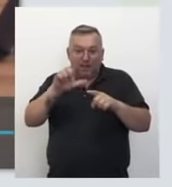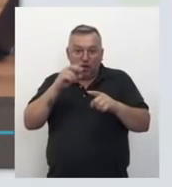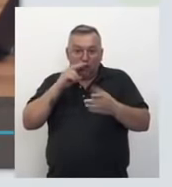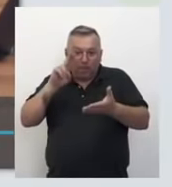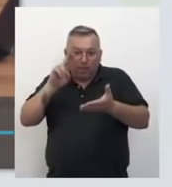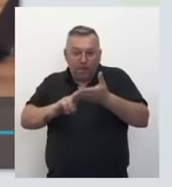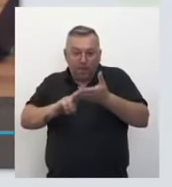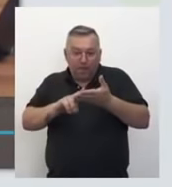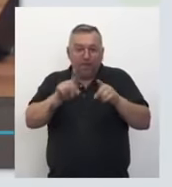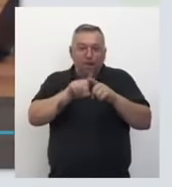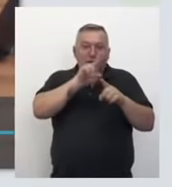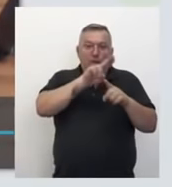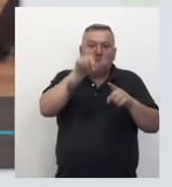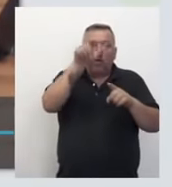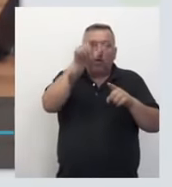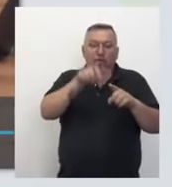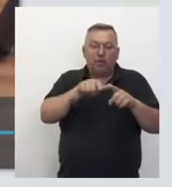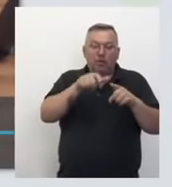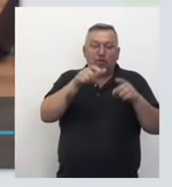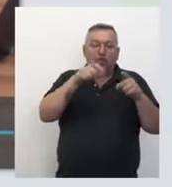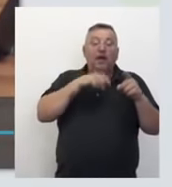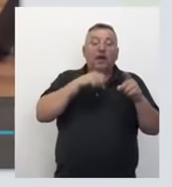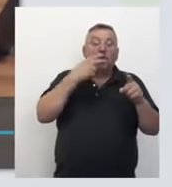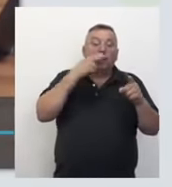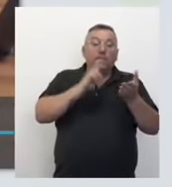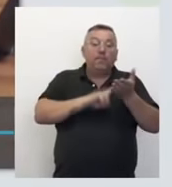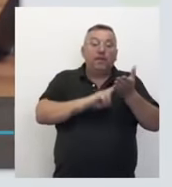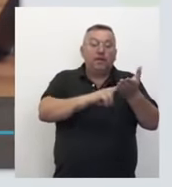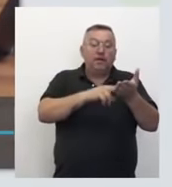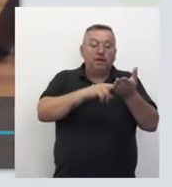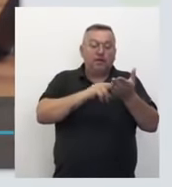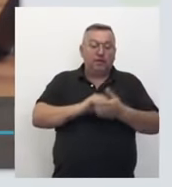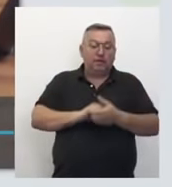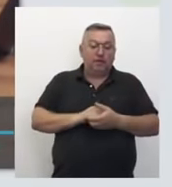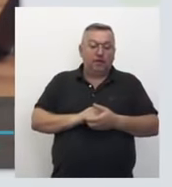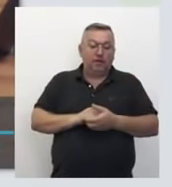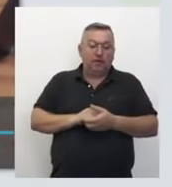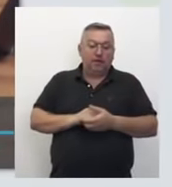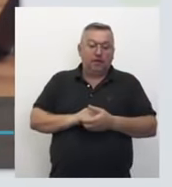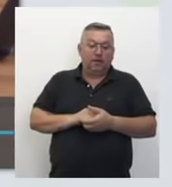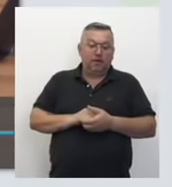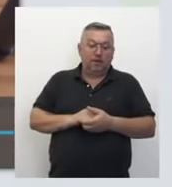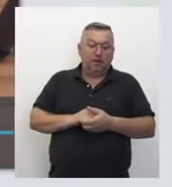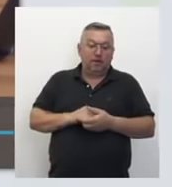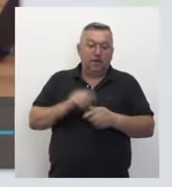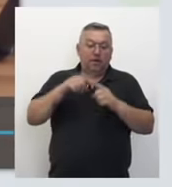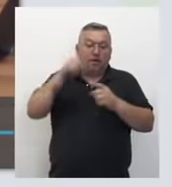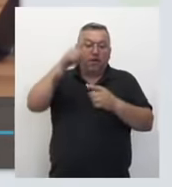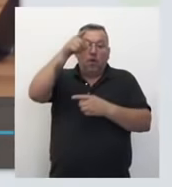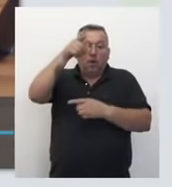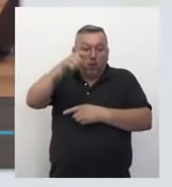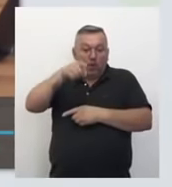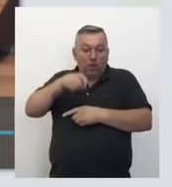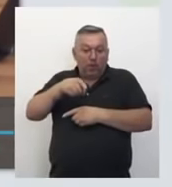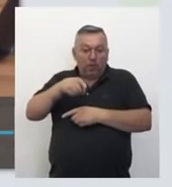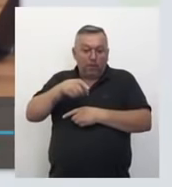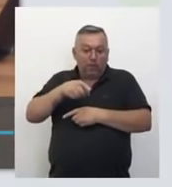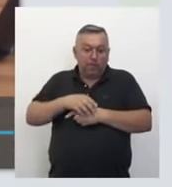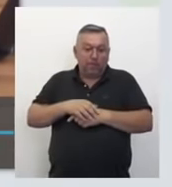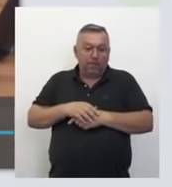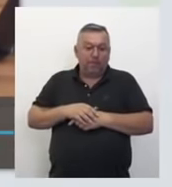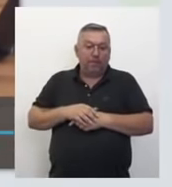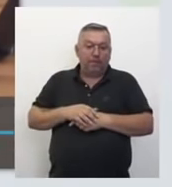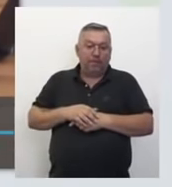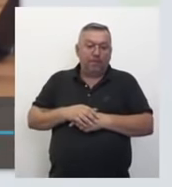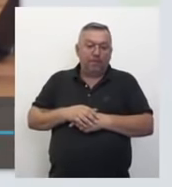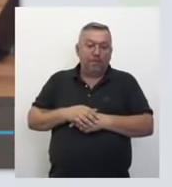o remetente, então da onde que tá saindo esse cartão postal, e a mensagem. Então, normalmente ele é dividido assim no meio. Eu vou fazer essa divisão aqui com